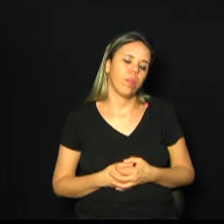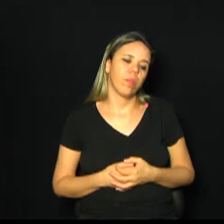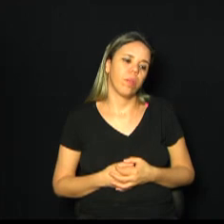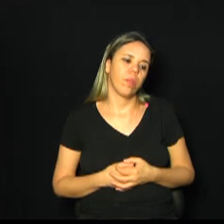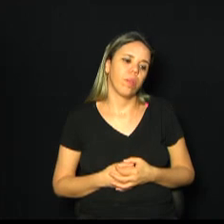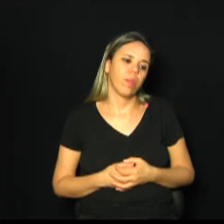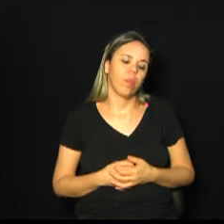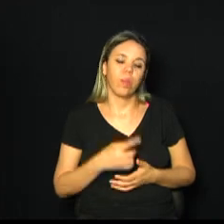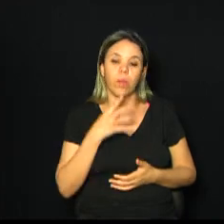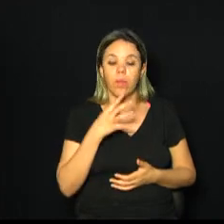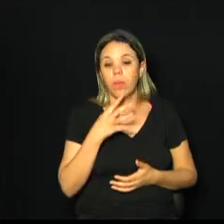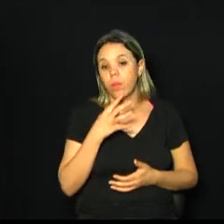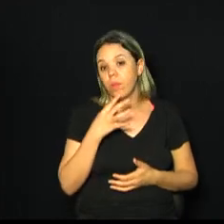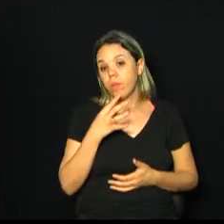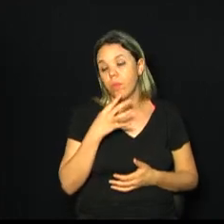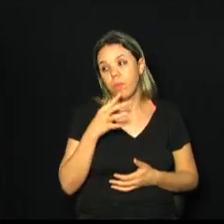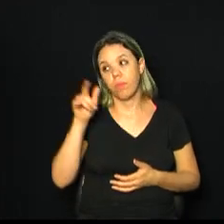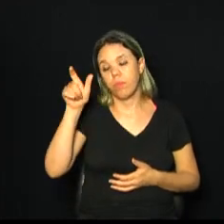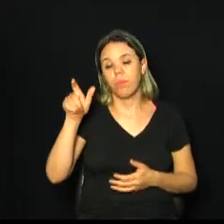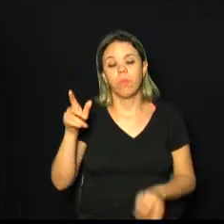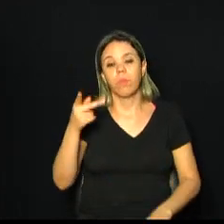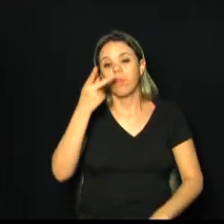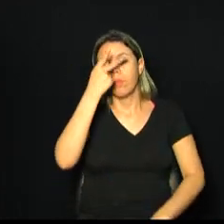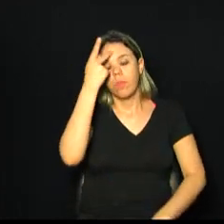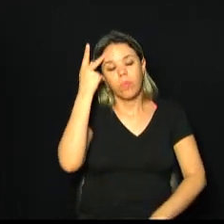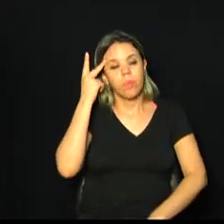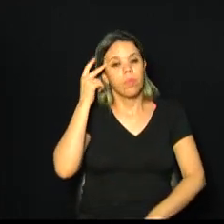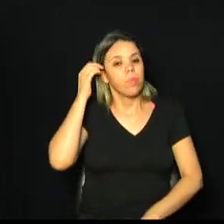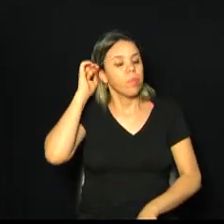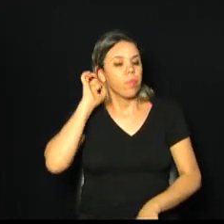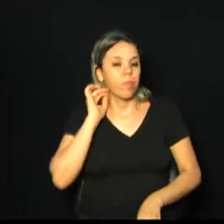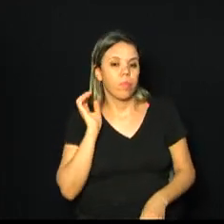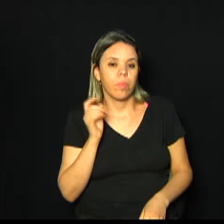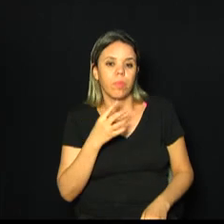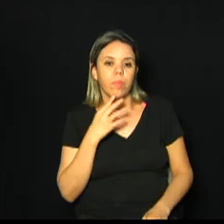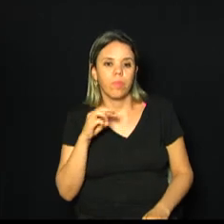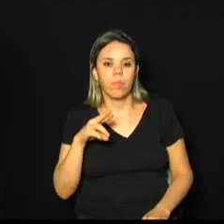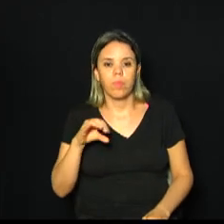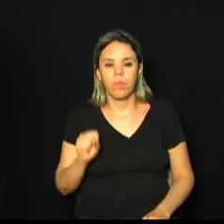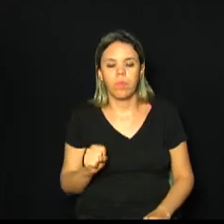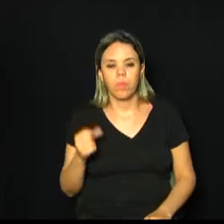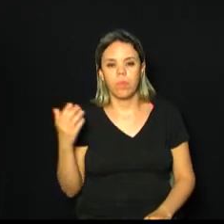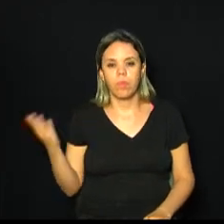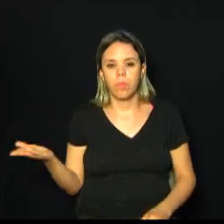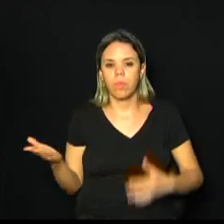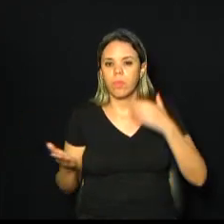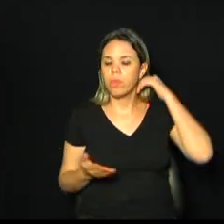Ah, eu conheci, me perdoa, o nome do senhor? Eu conheci o Marcos.